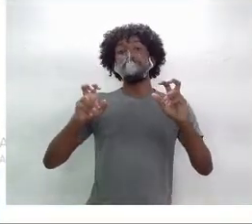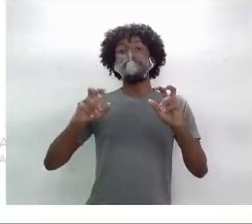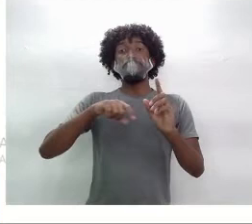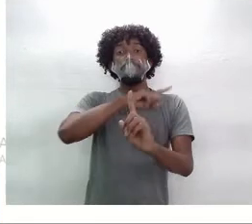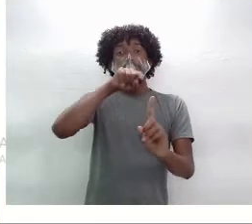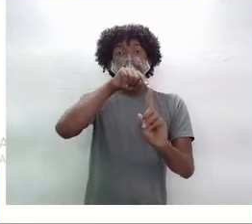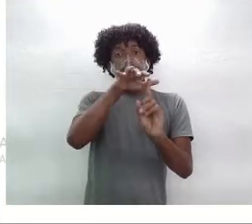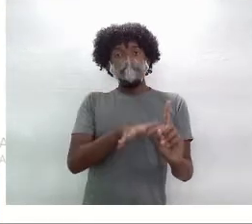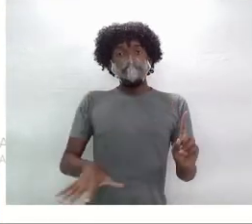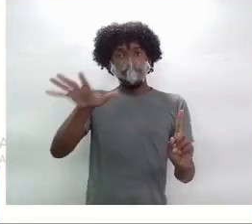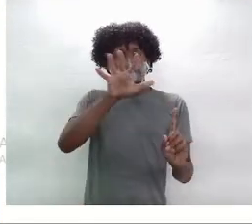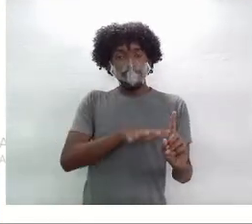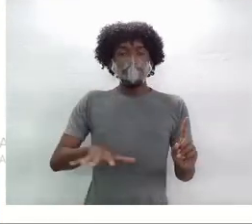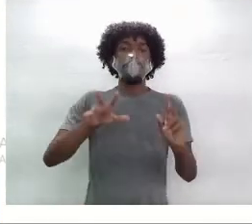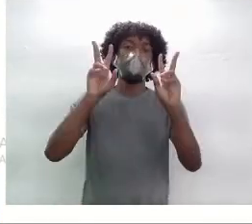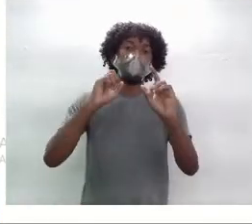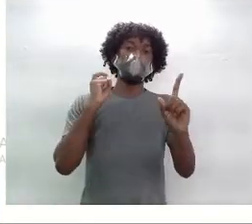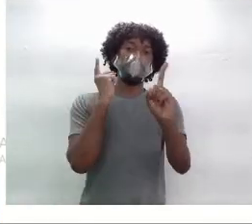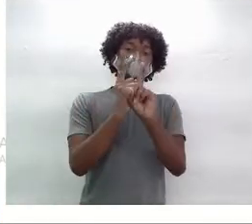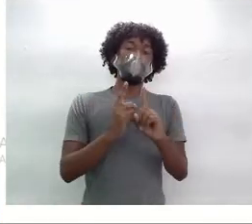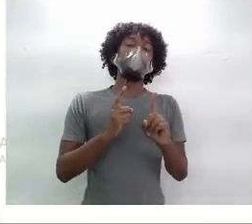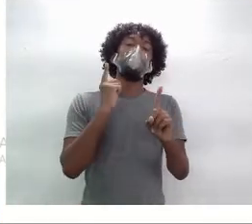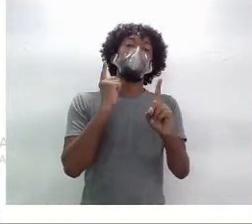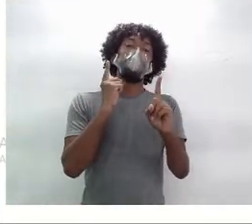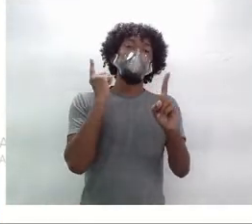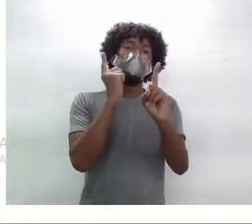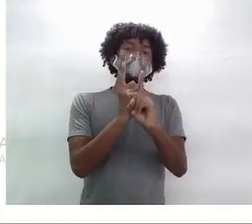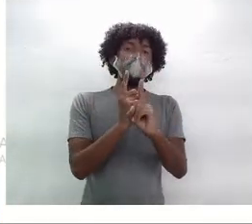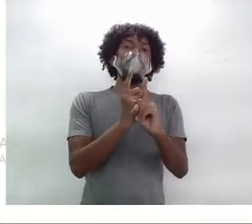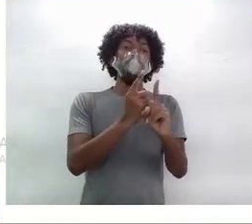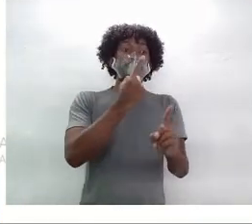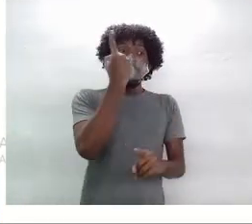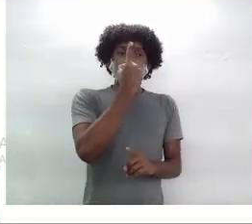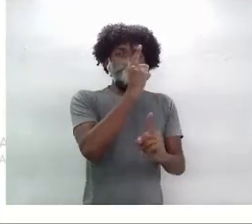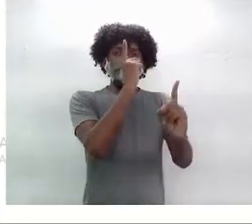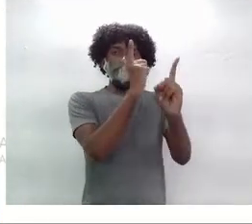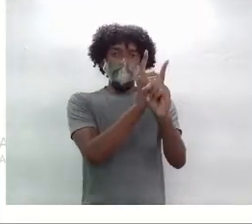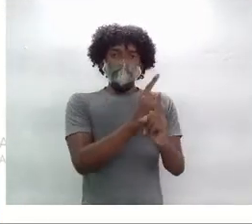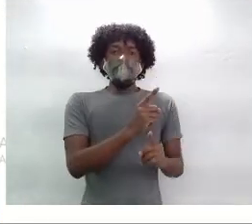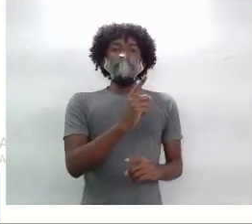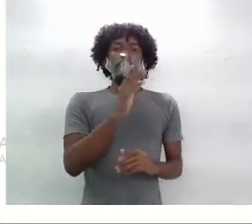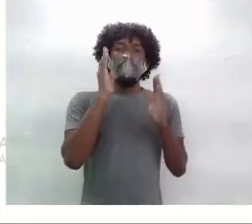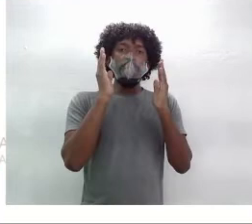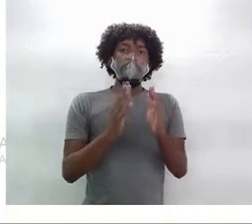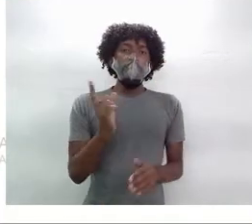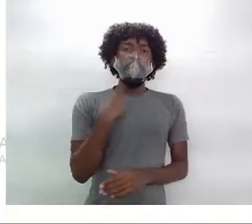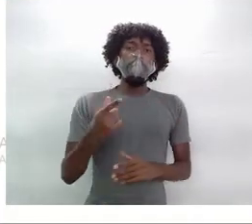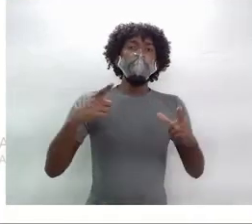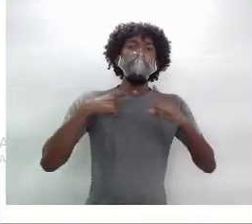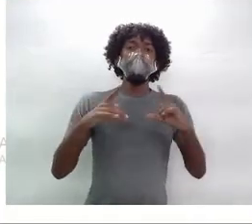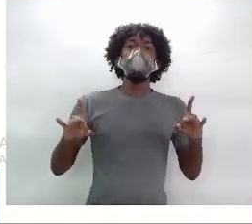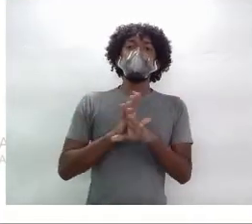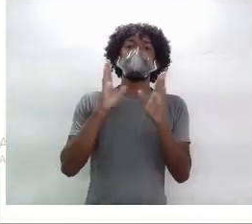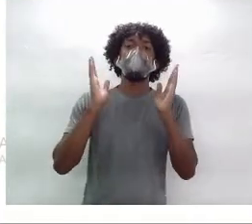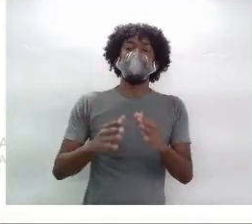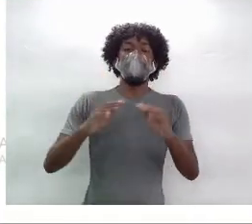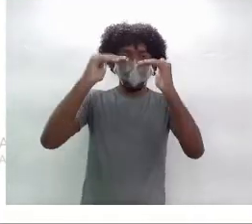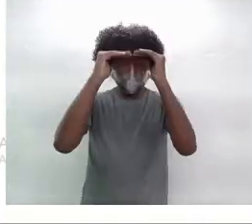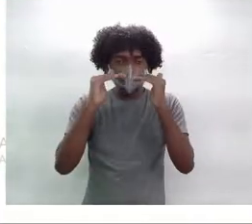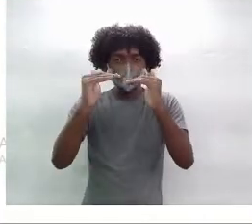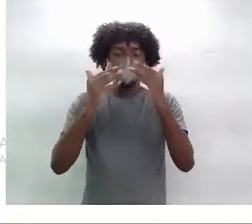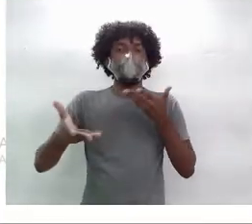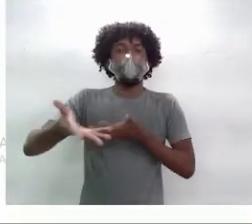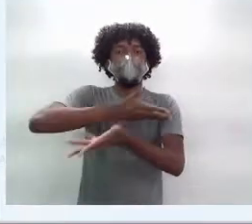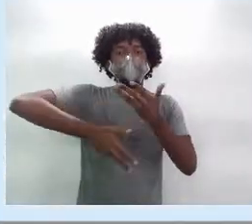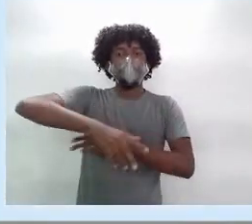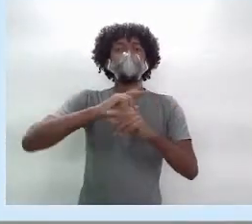geral, que foi o nosso primeiro encontro. Falei justamente essa questão que nós tivemos, que foi o respeito, a valorização,